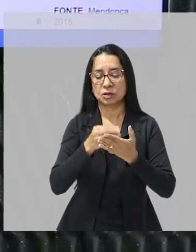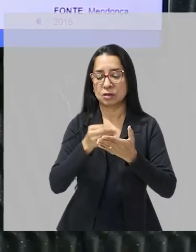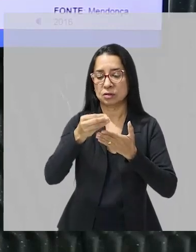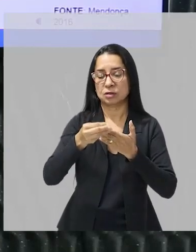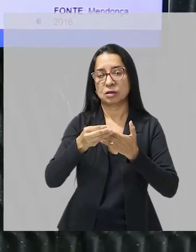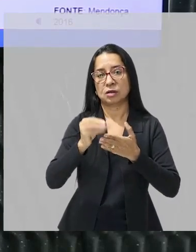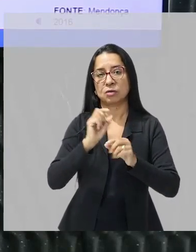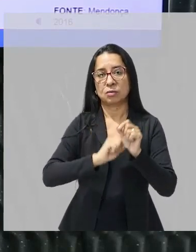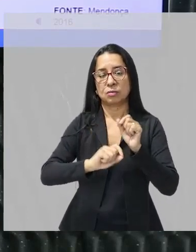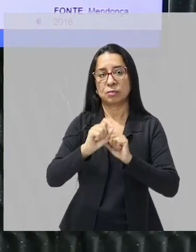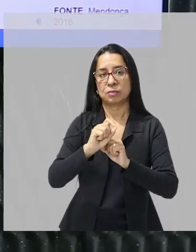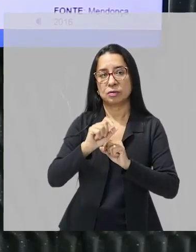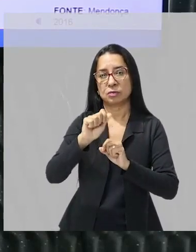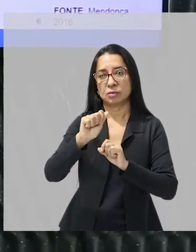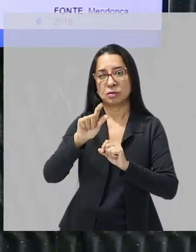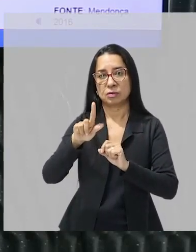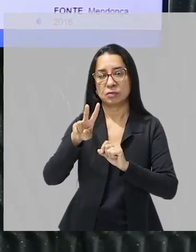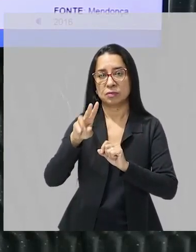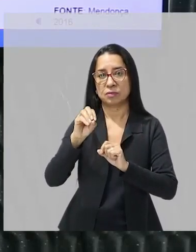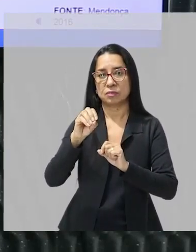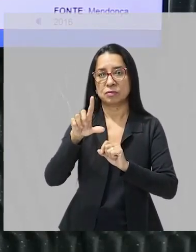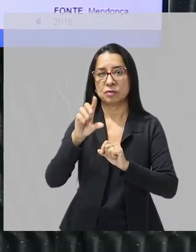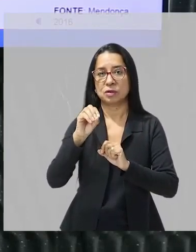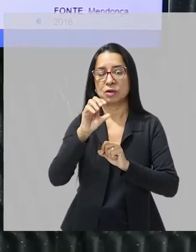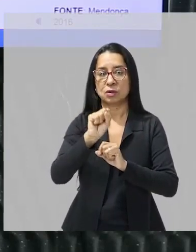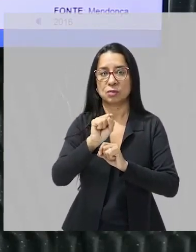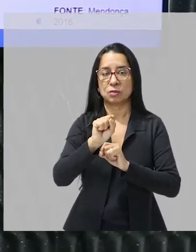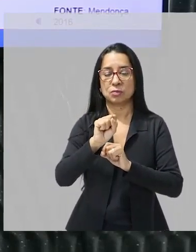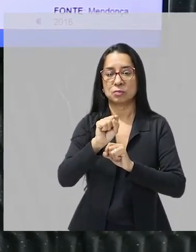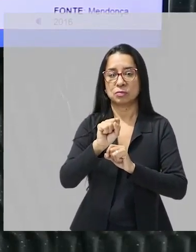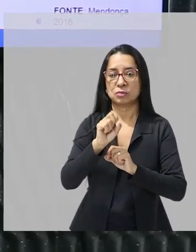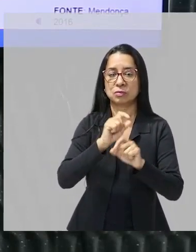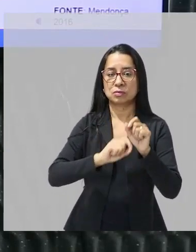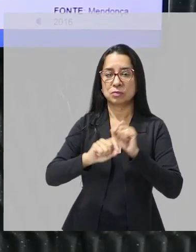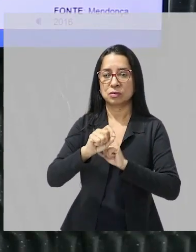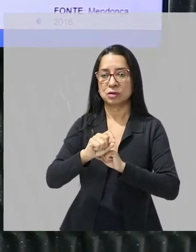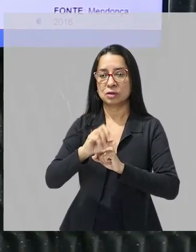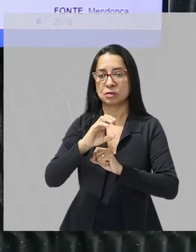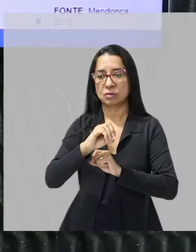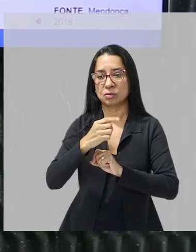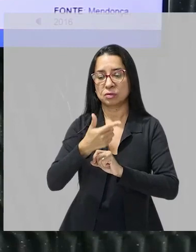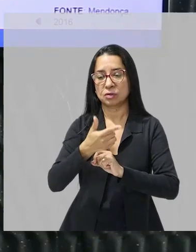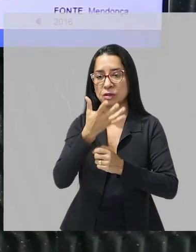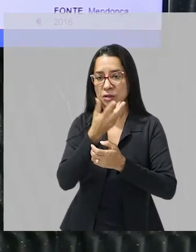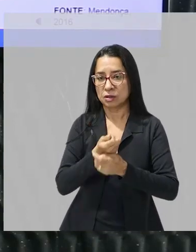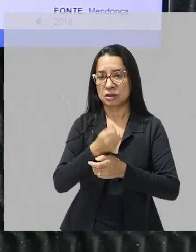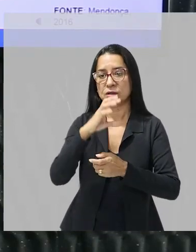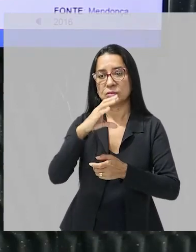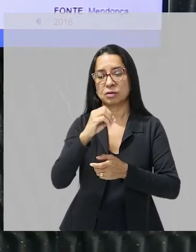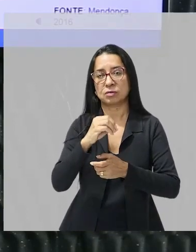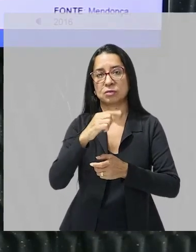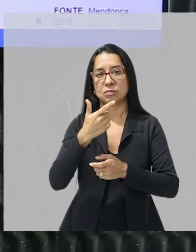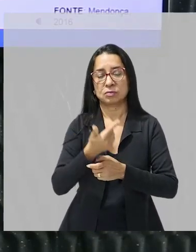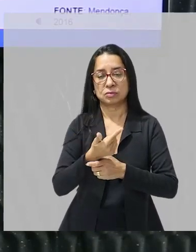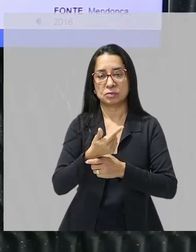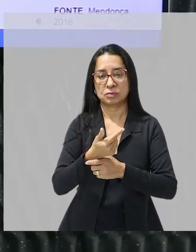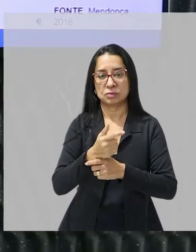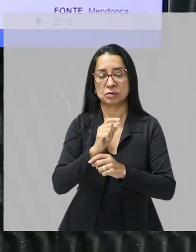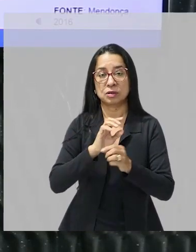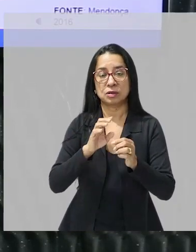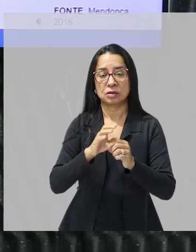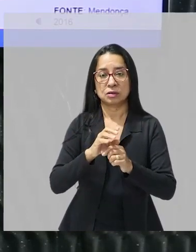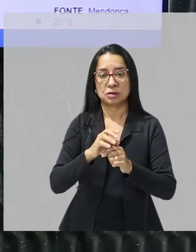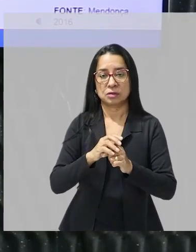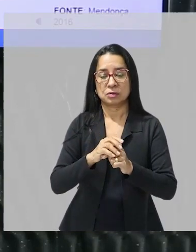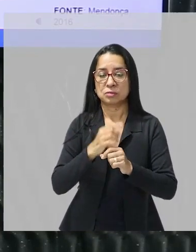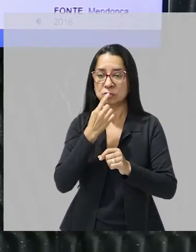alvéolo o gás carbônico e recebe do alvéolo o oxigênio. E aí o sangue deixa de ser arterial,